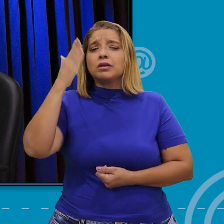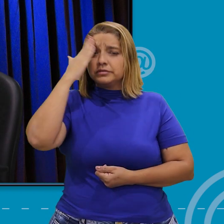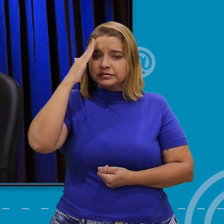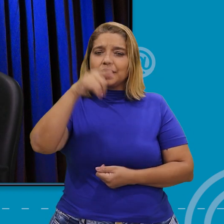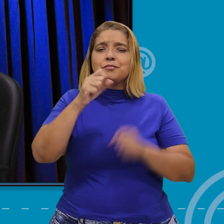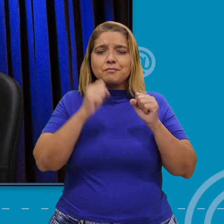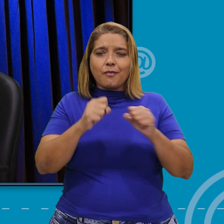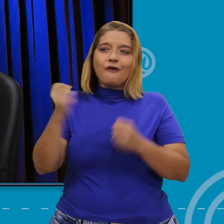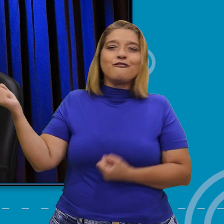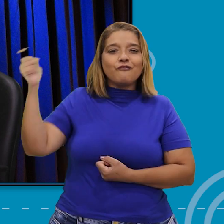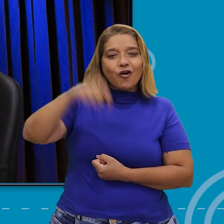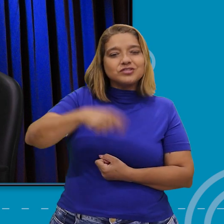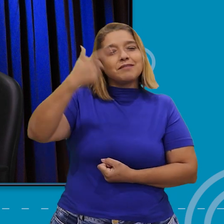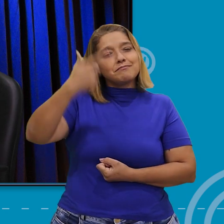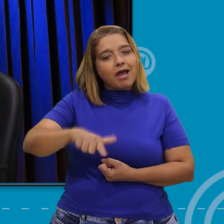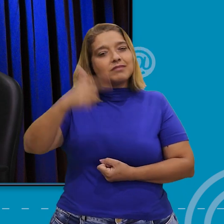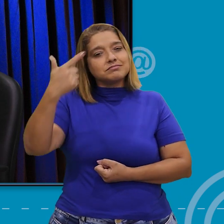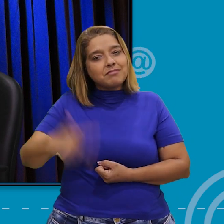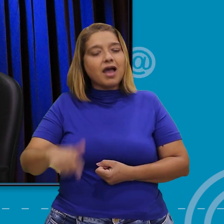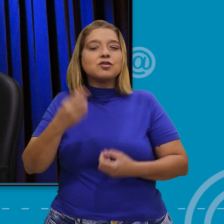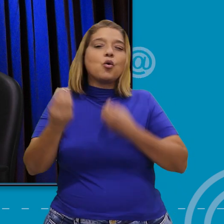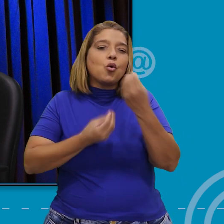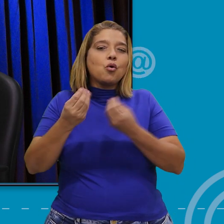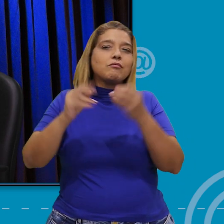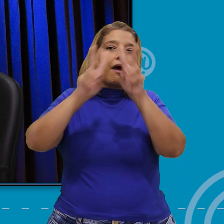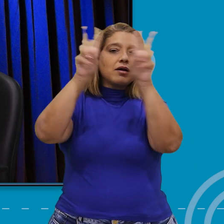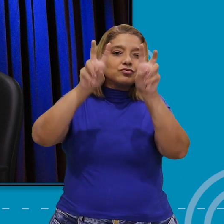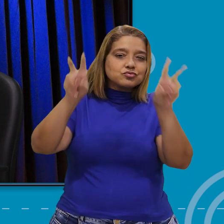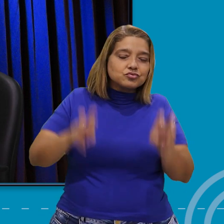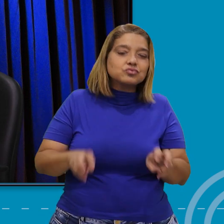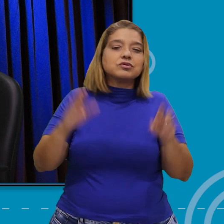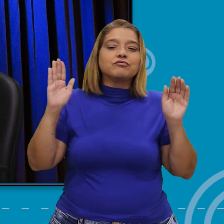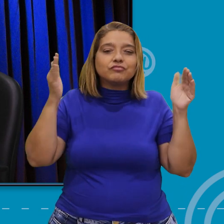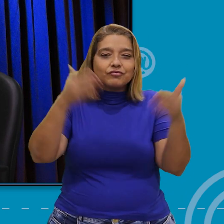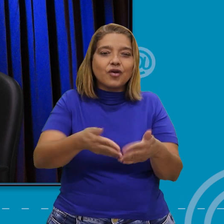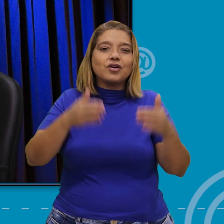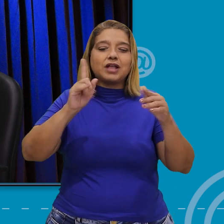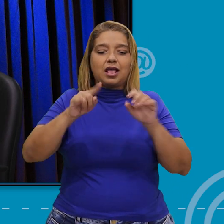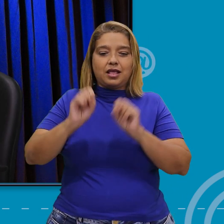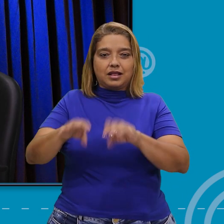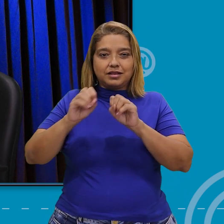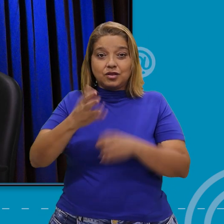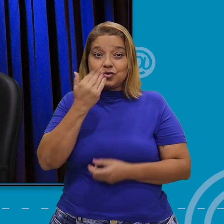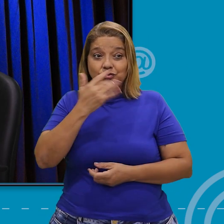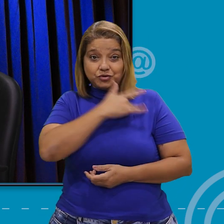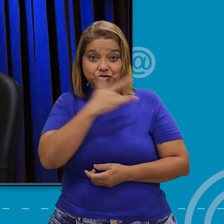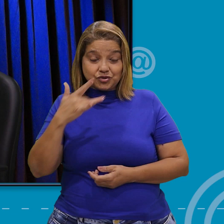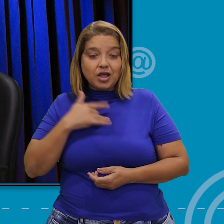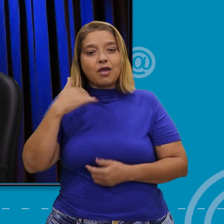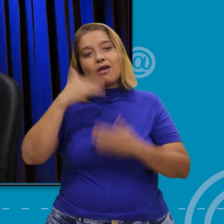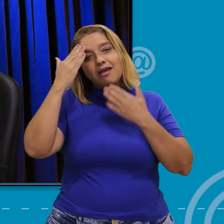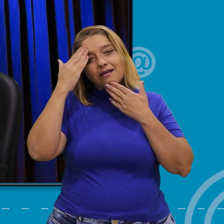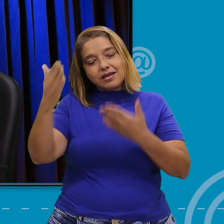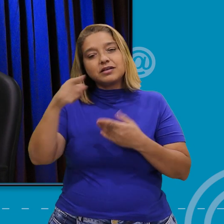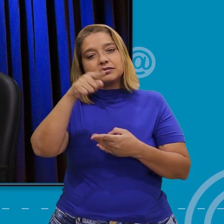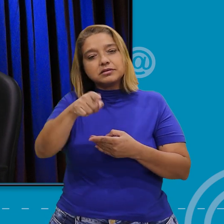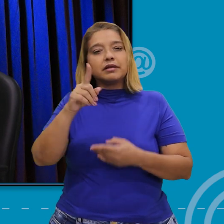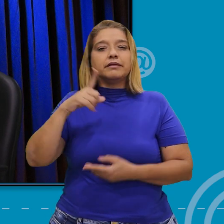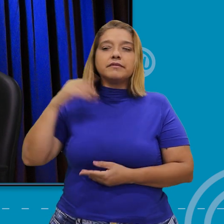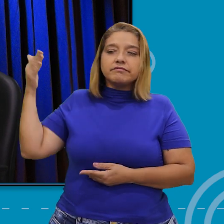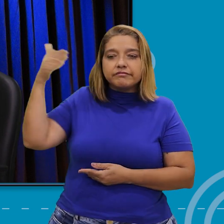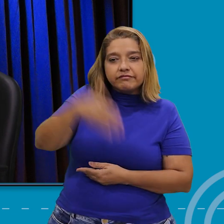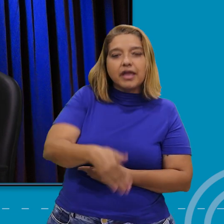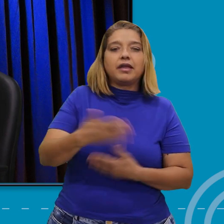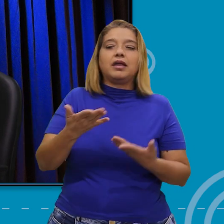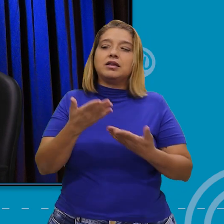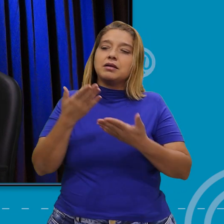maravilhosa. E eu sei que você pode voltar outras vezes para a gente falar de outros assuntos relacionados à alimentação escolar, mas eu quero muito te agradecer esse tempo que você